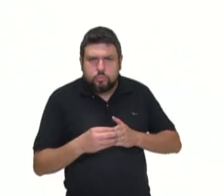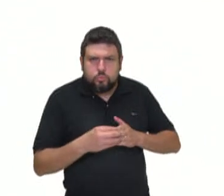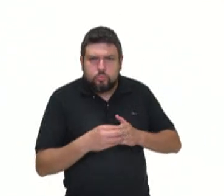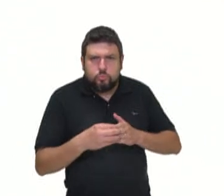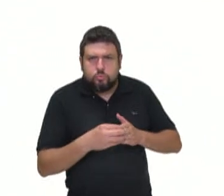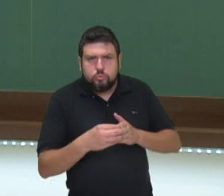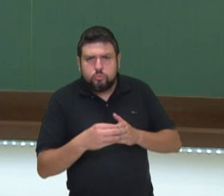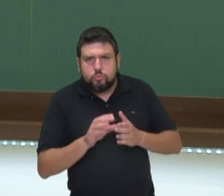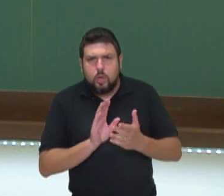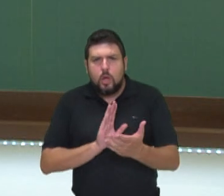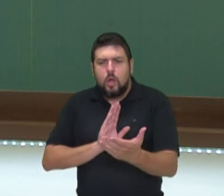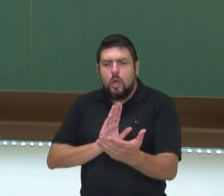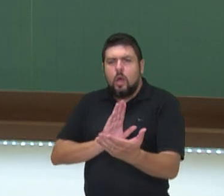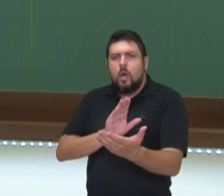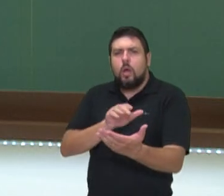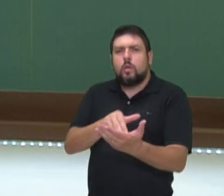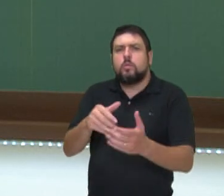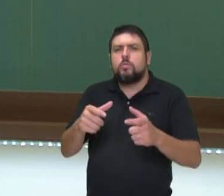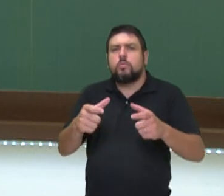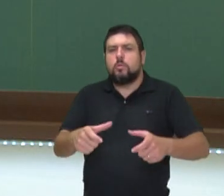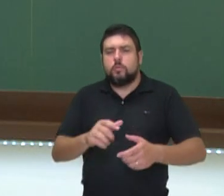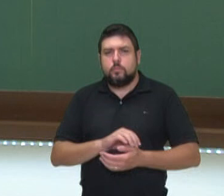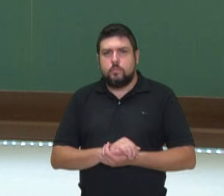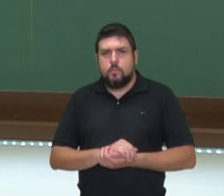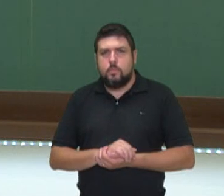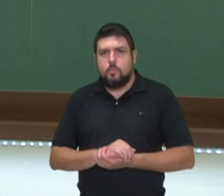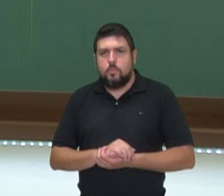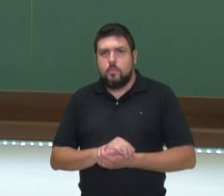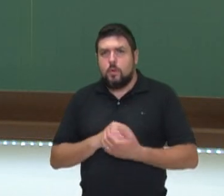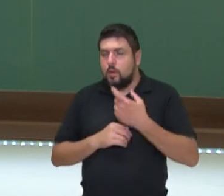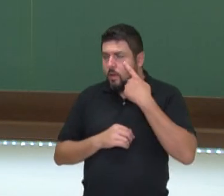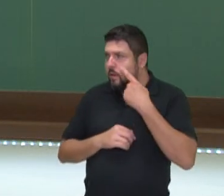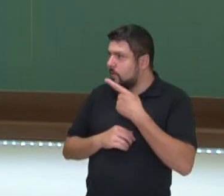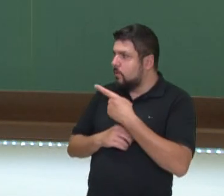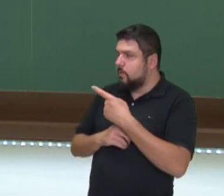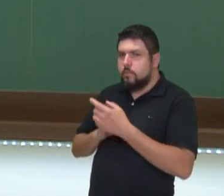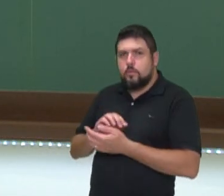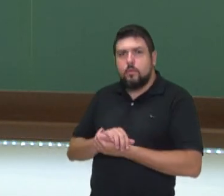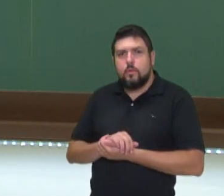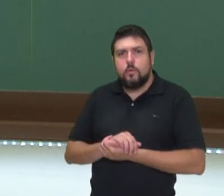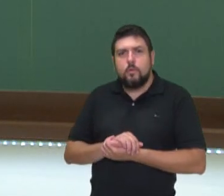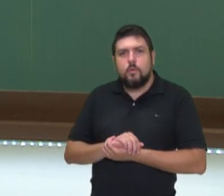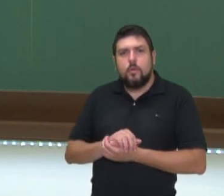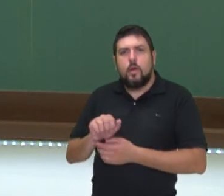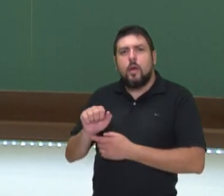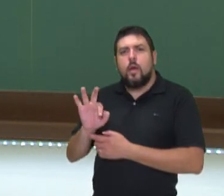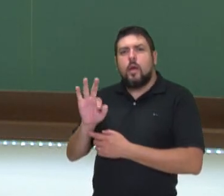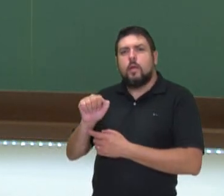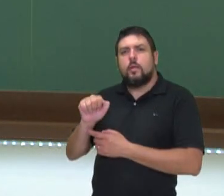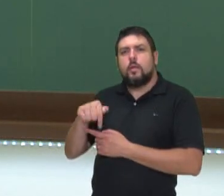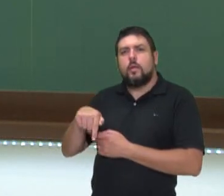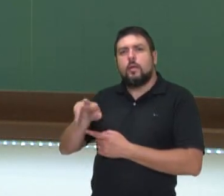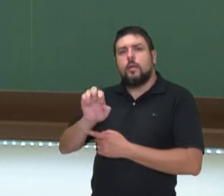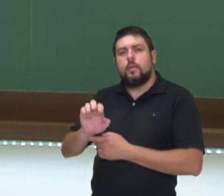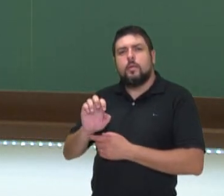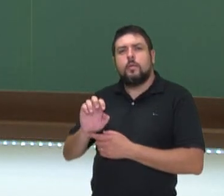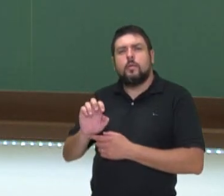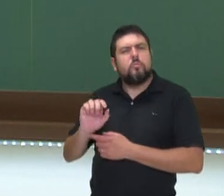campo. Aqui nós estamos falando do ataque. Quando a gente fala do ataque, o que quer dizer? Né? Você